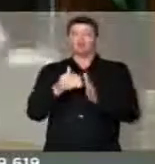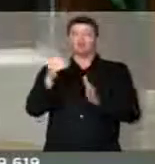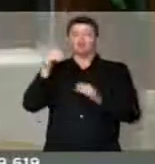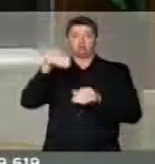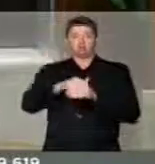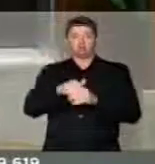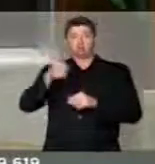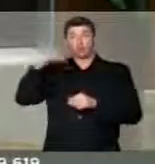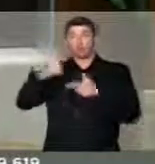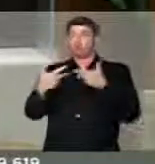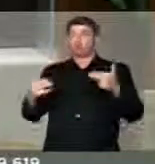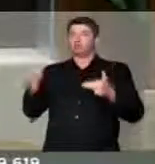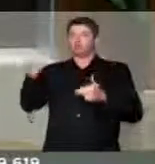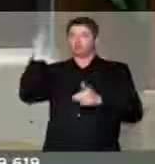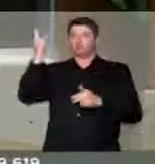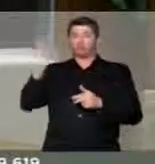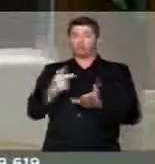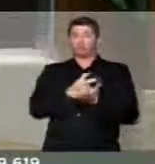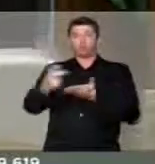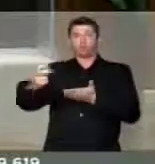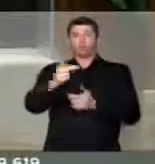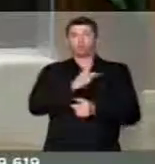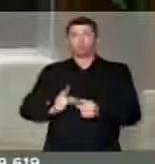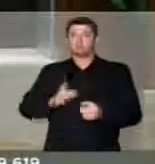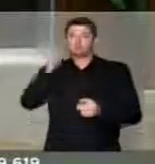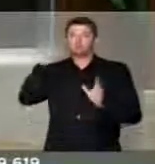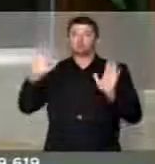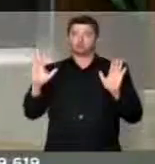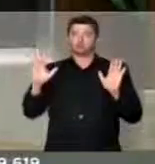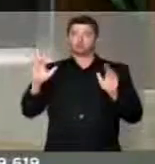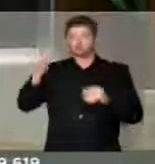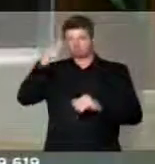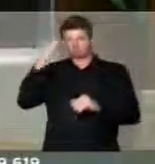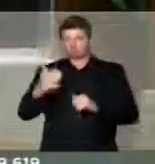coisas mais importantes, como é o impeachment da presidente Dilma. Obrigado.